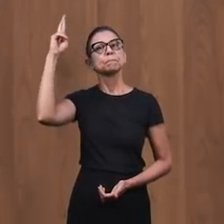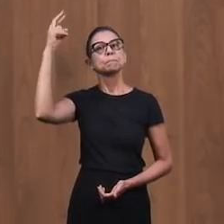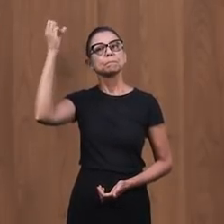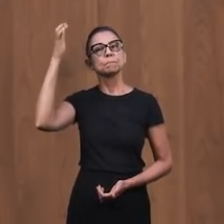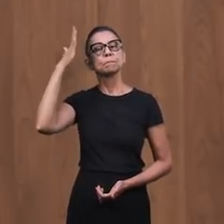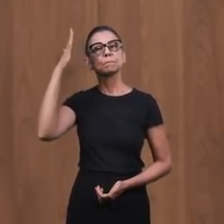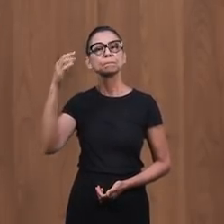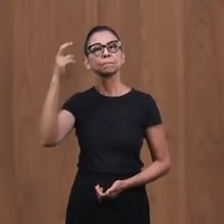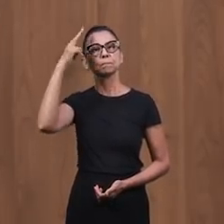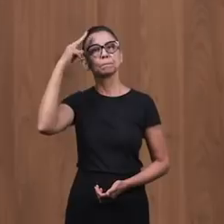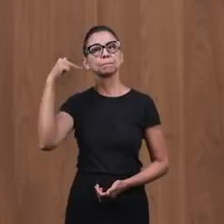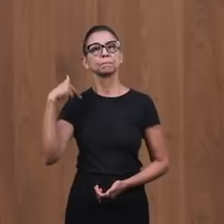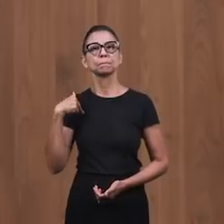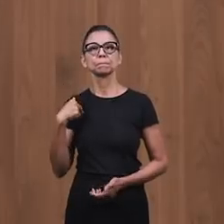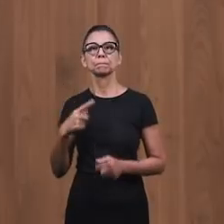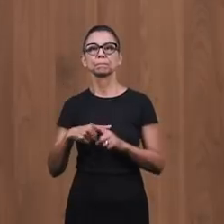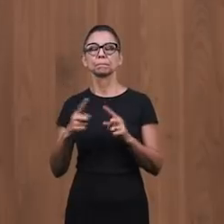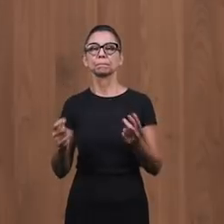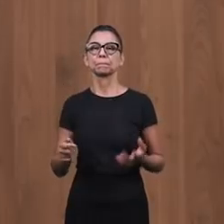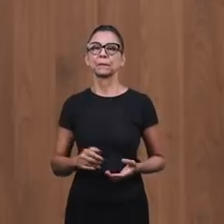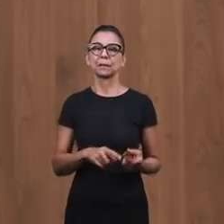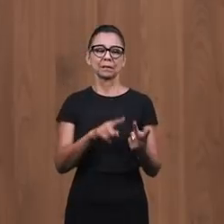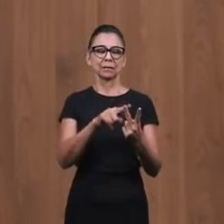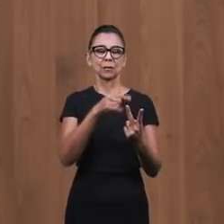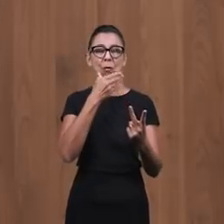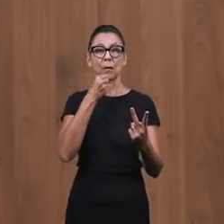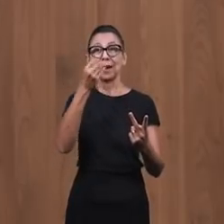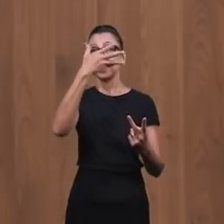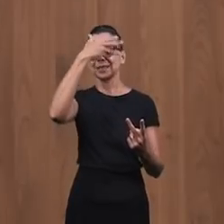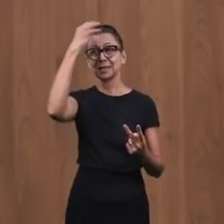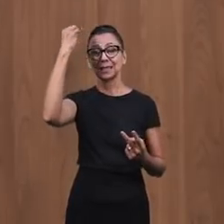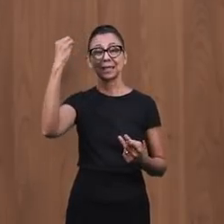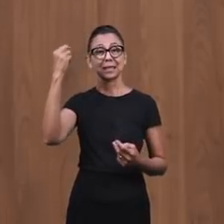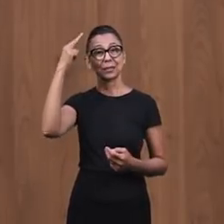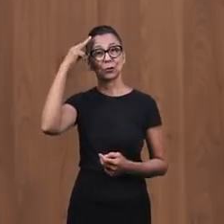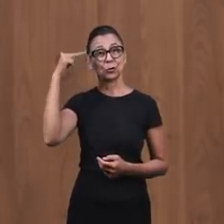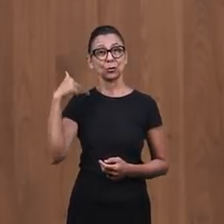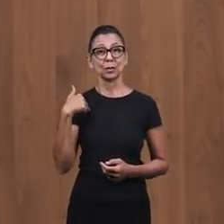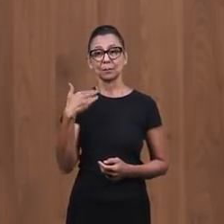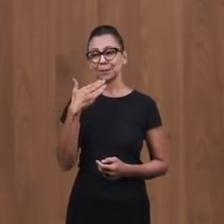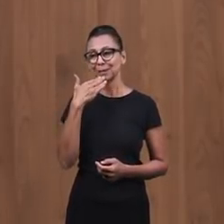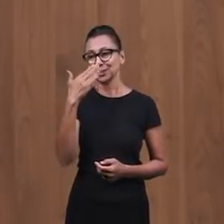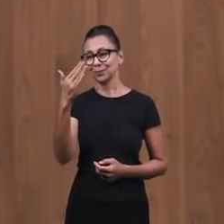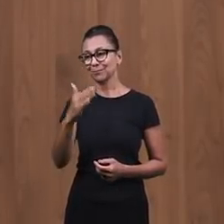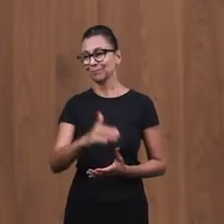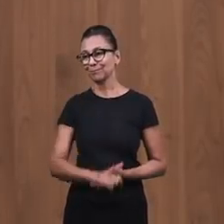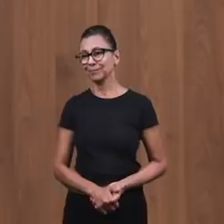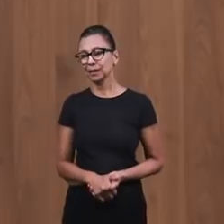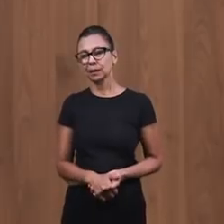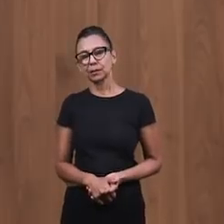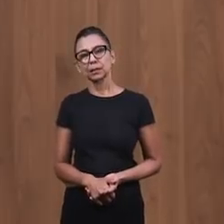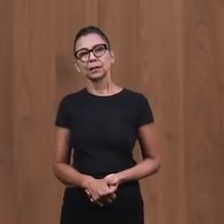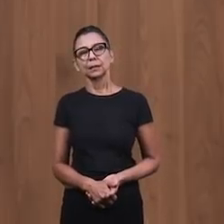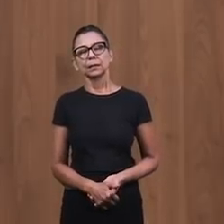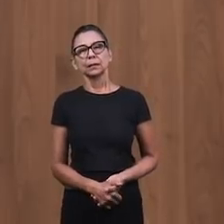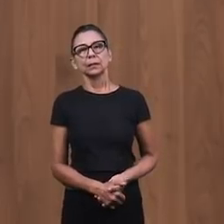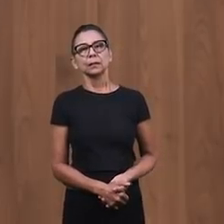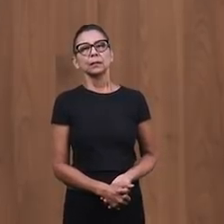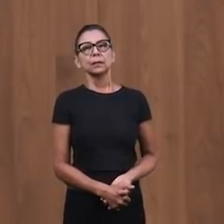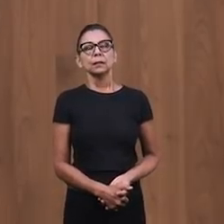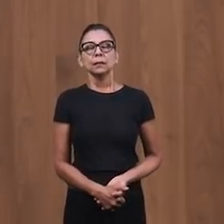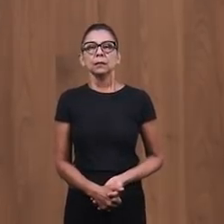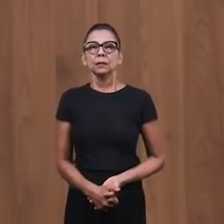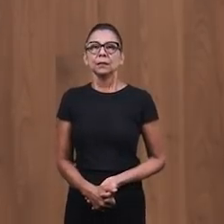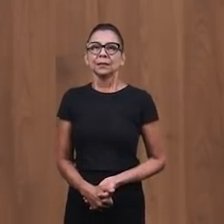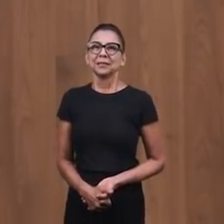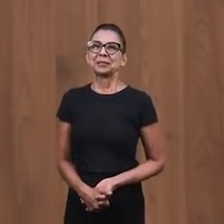tinha revelado a José. Mas o copeiro não lembrou de José quando voltou ao seu ofício. A